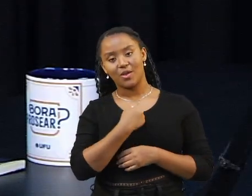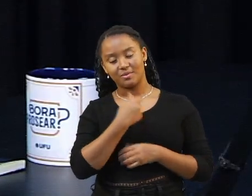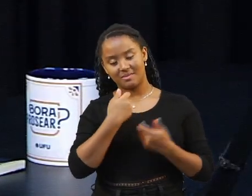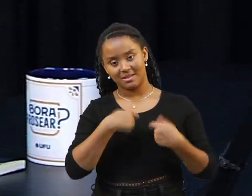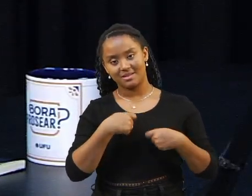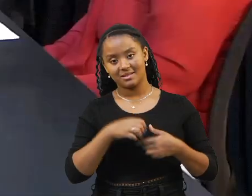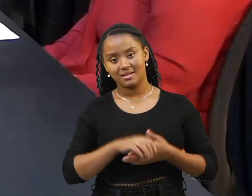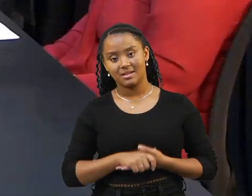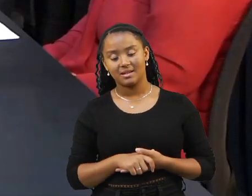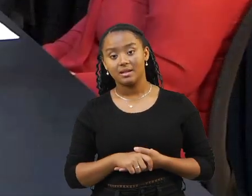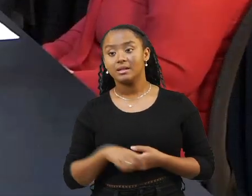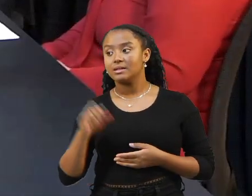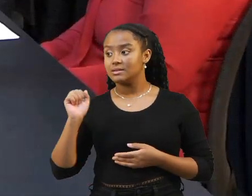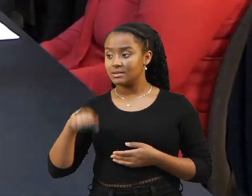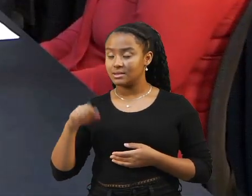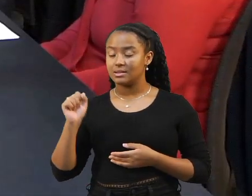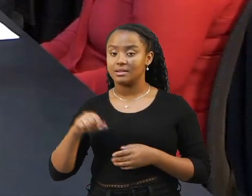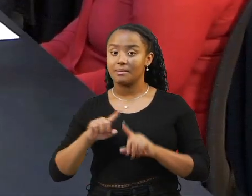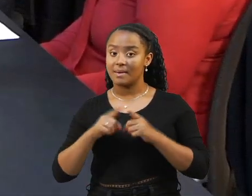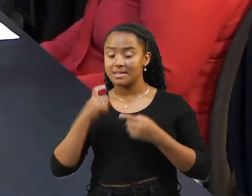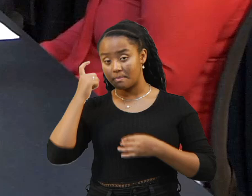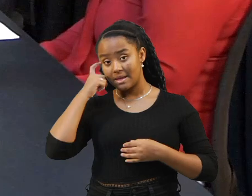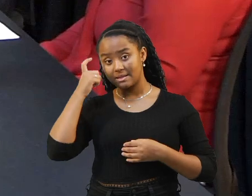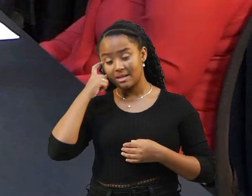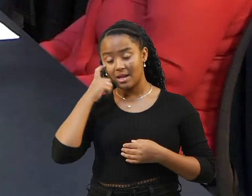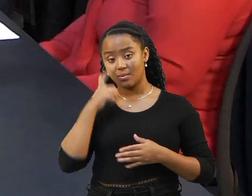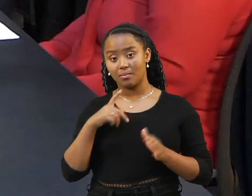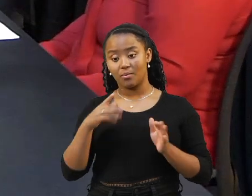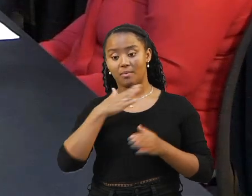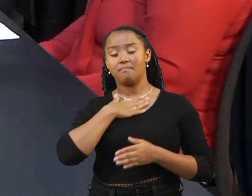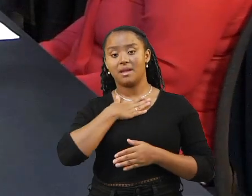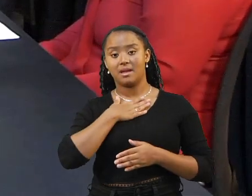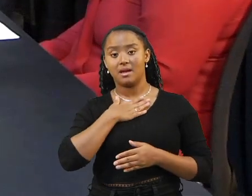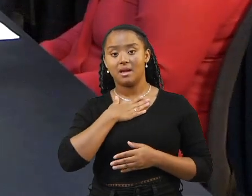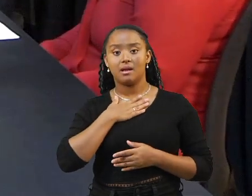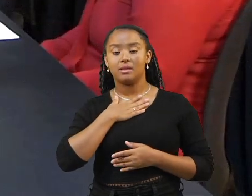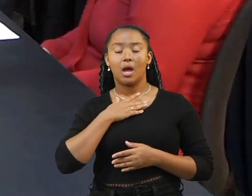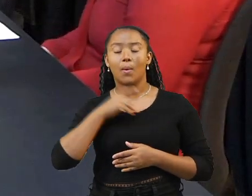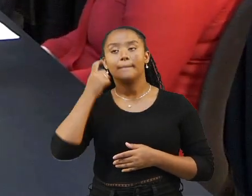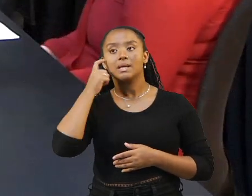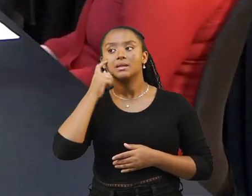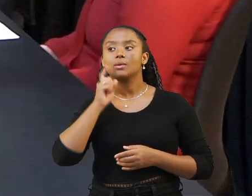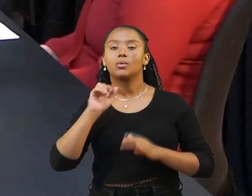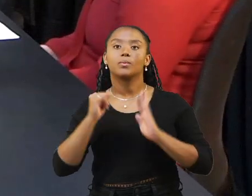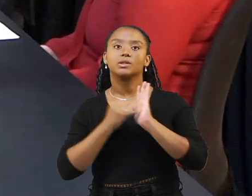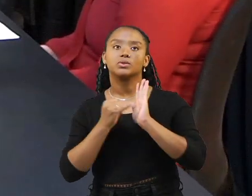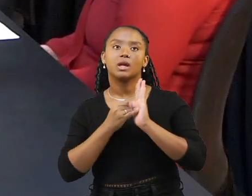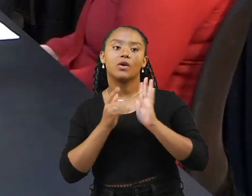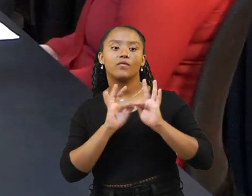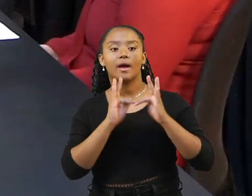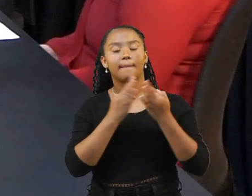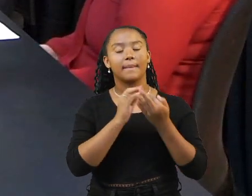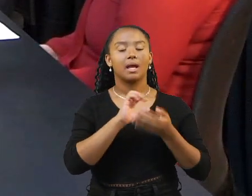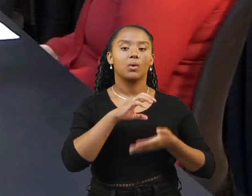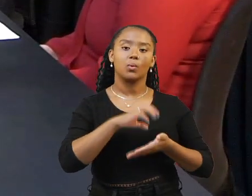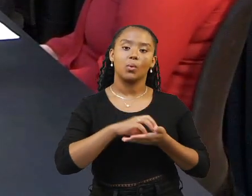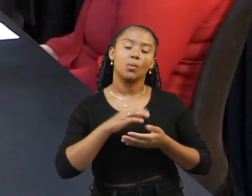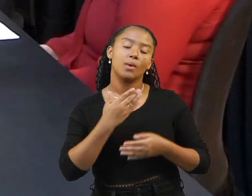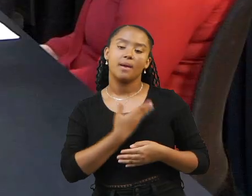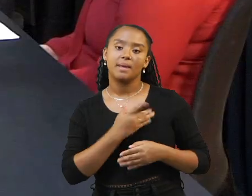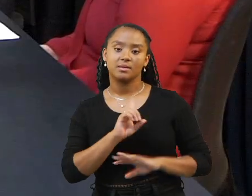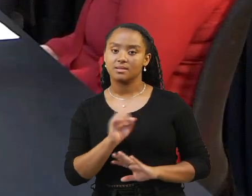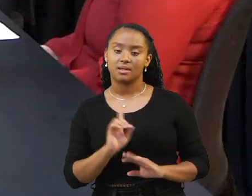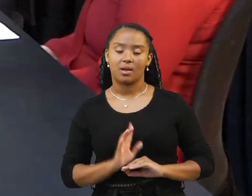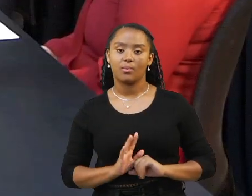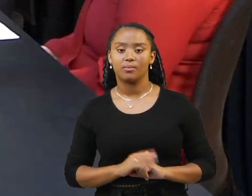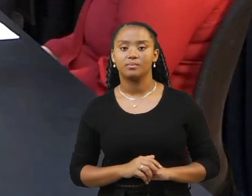Todos merecemos. Todos né, Geni? merecemos, mas desenhado por você, não por uma instituição, uma